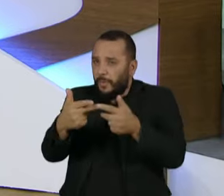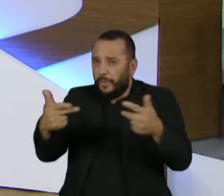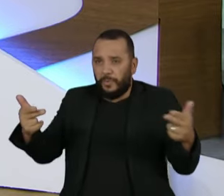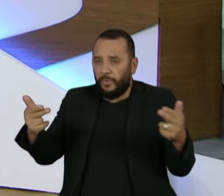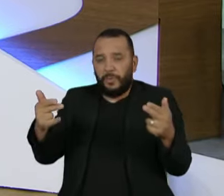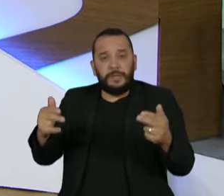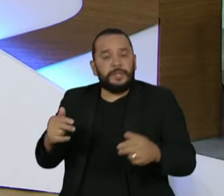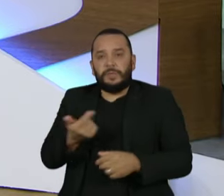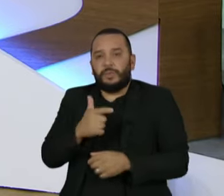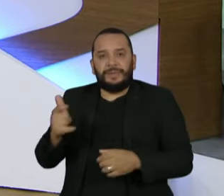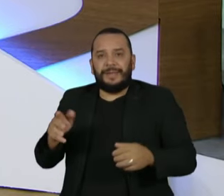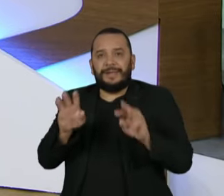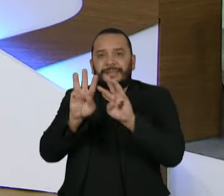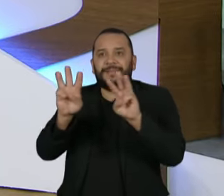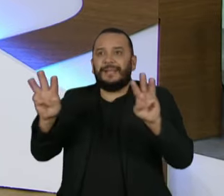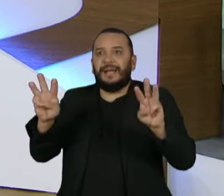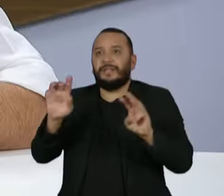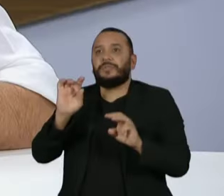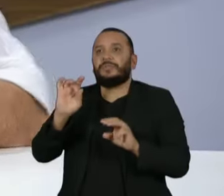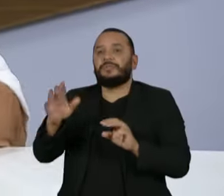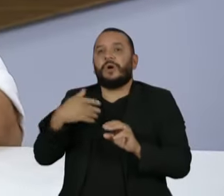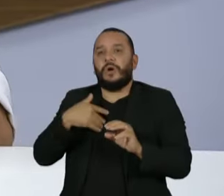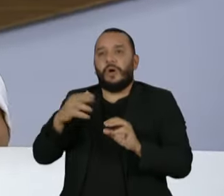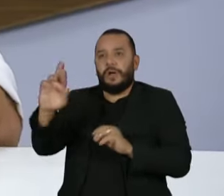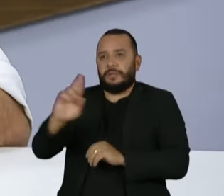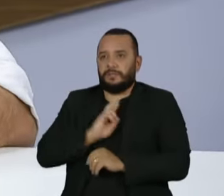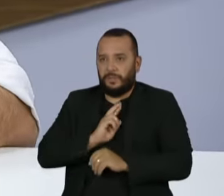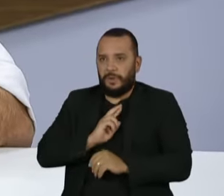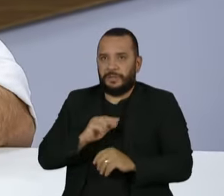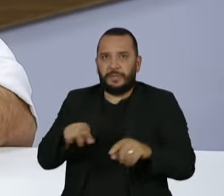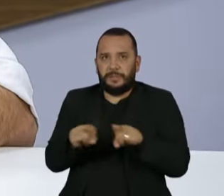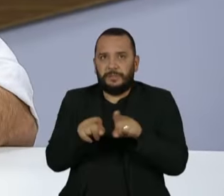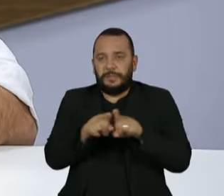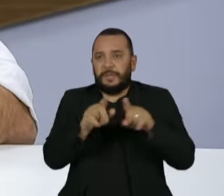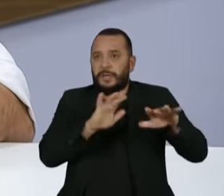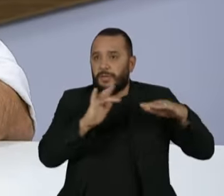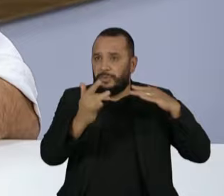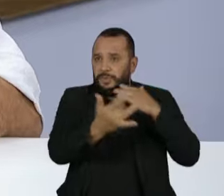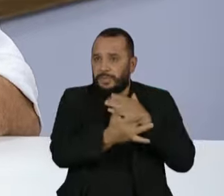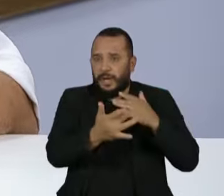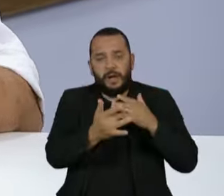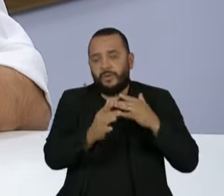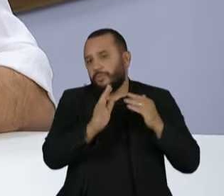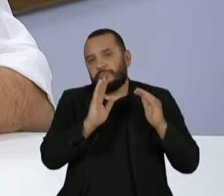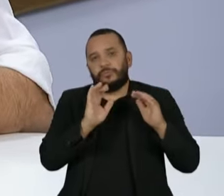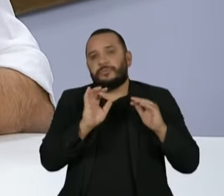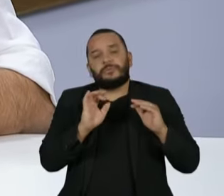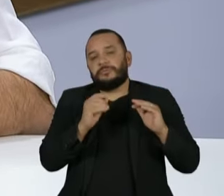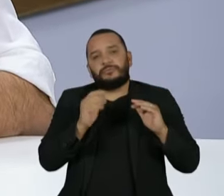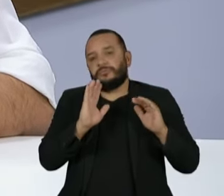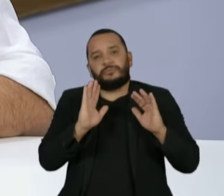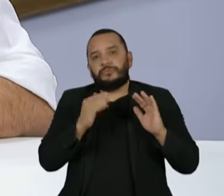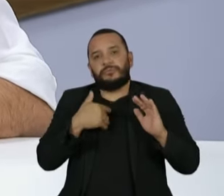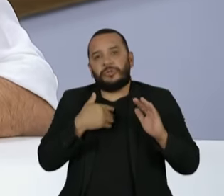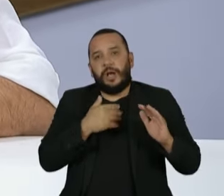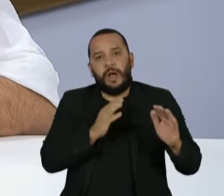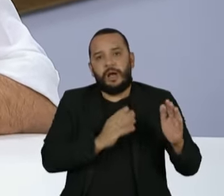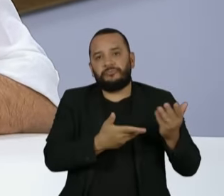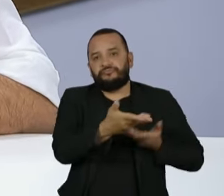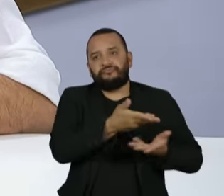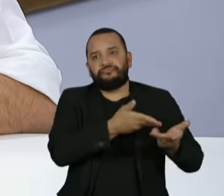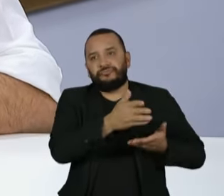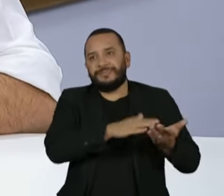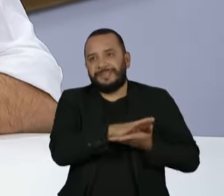só uma resposta que um bote vai nos dar as redes sociais vão deixar de ser sociais a gente só vai se conectar com bichinhos virtuais por aí